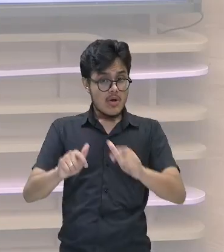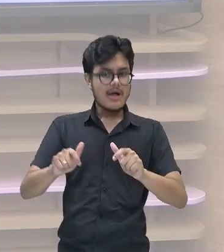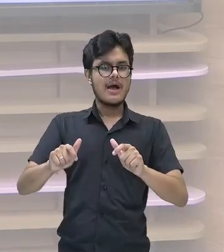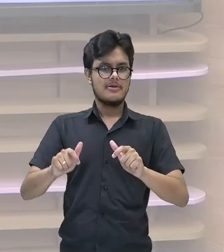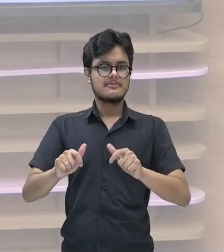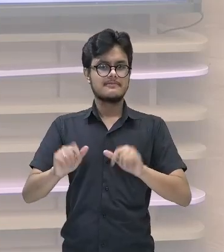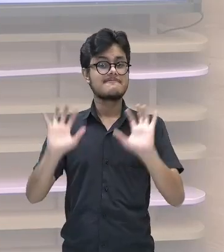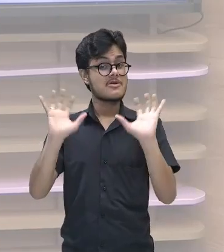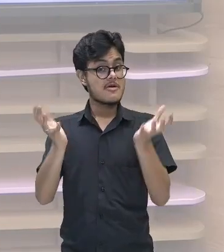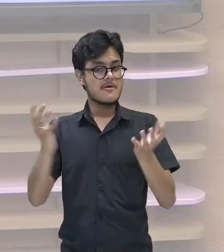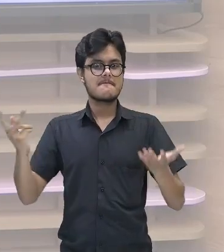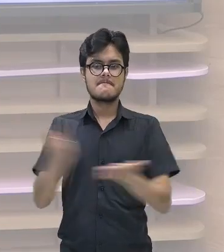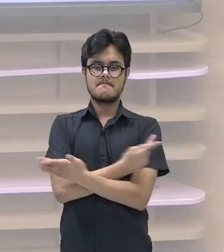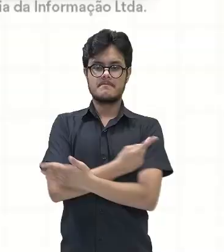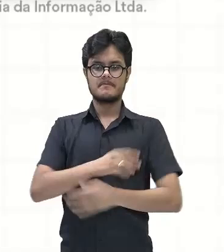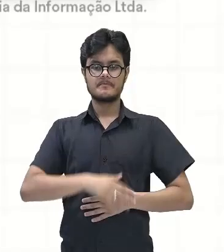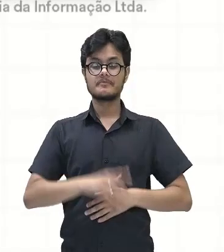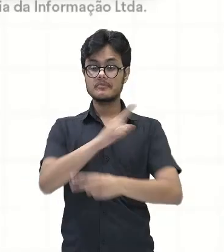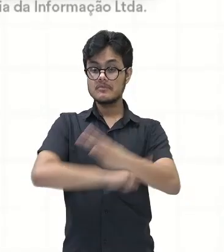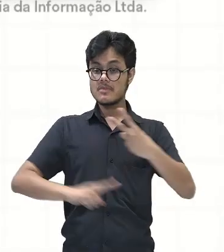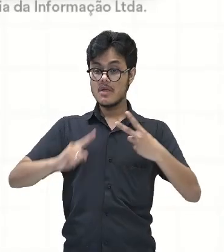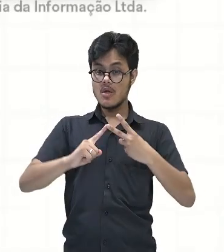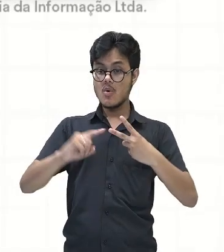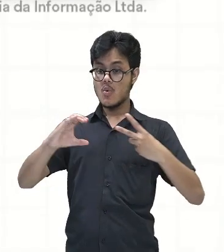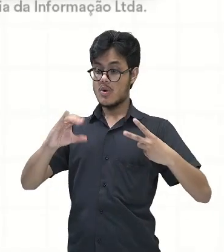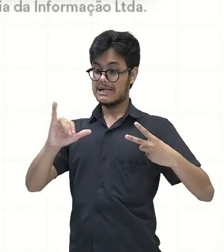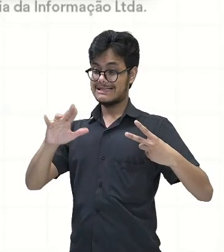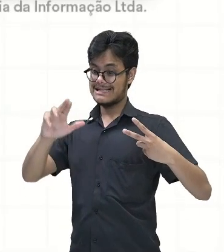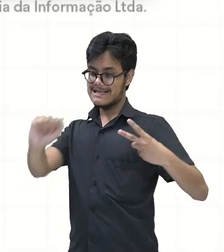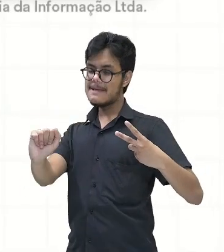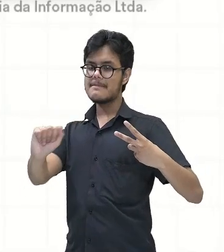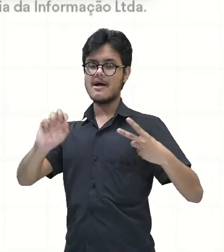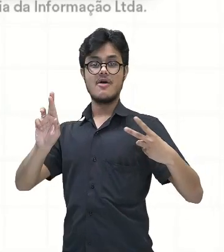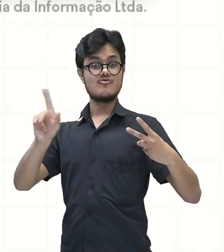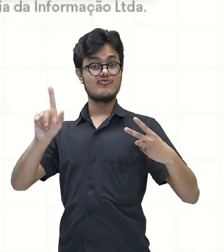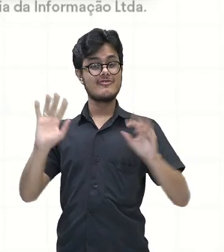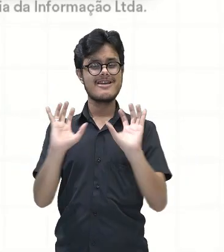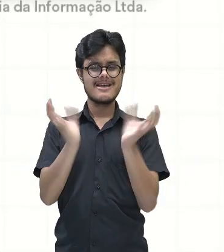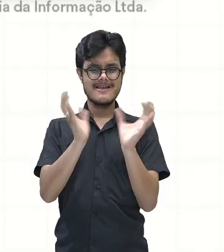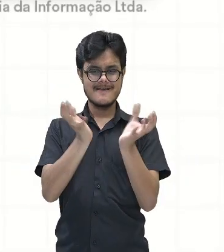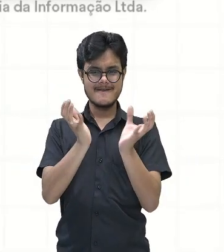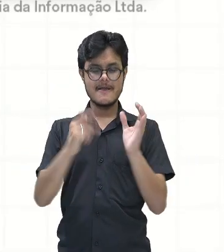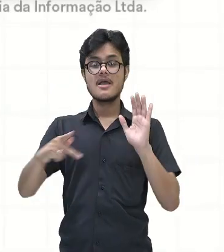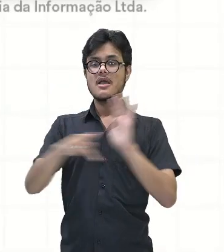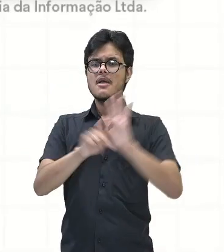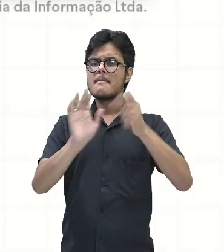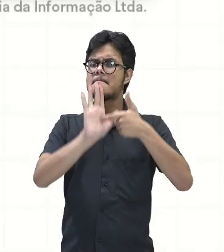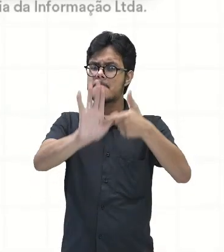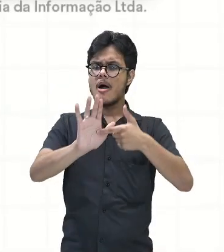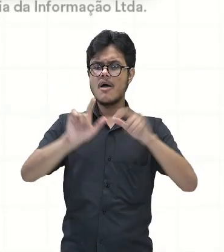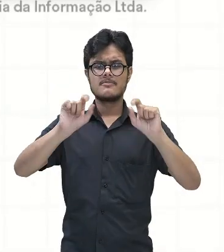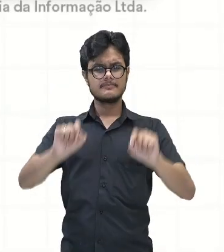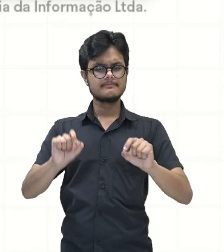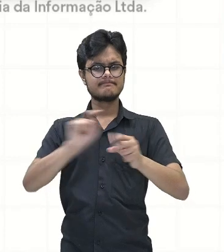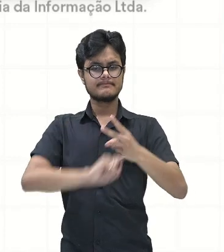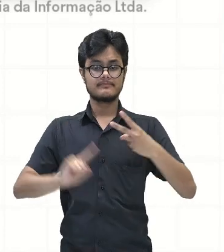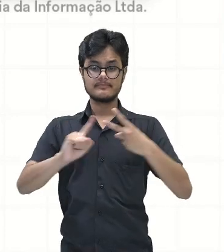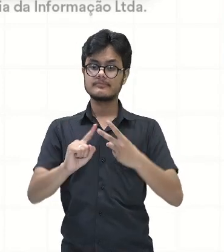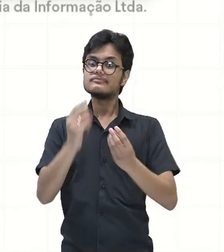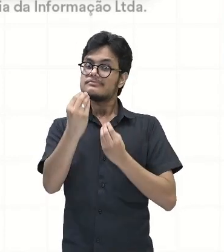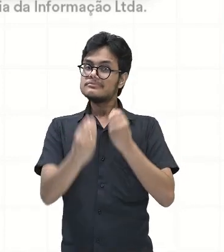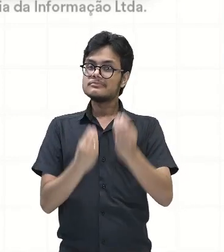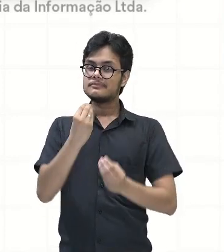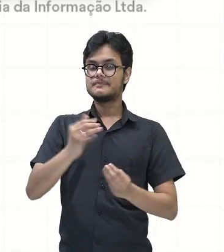momento. O clima é um outro conceito que nós utilizamos para nos referir ao comportamento